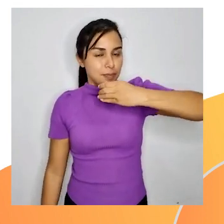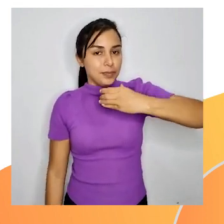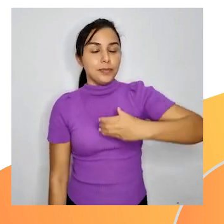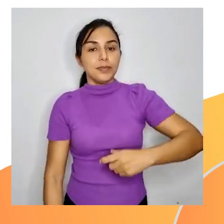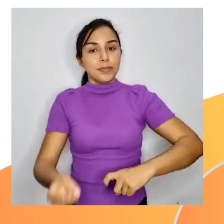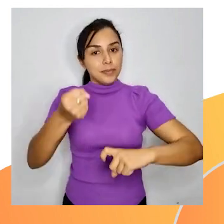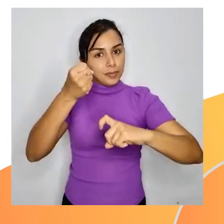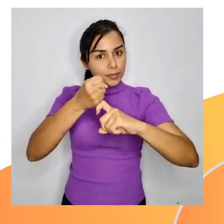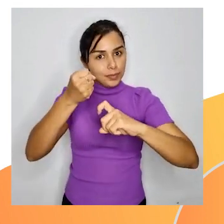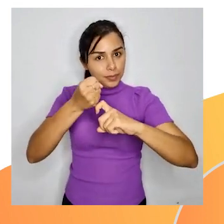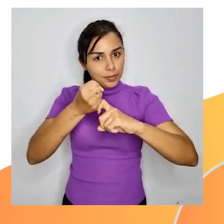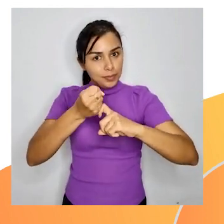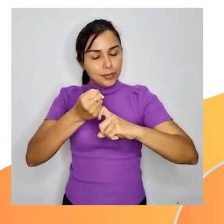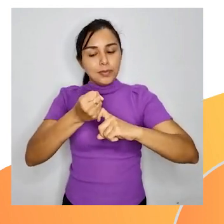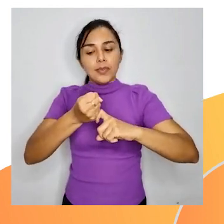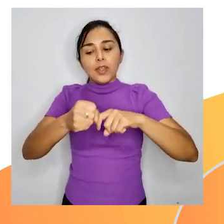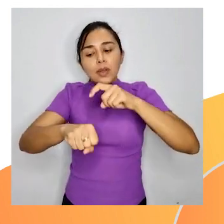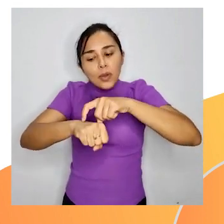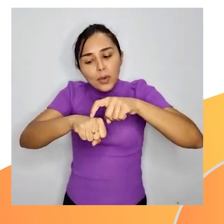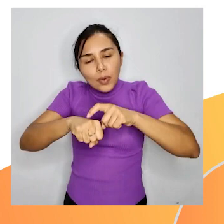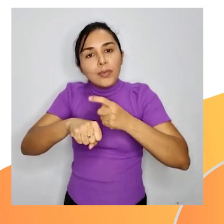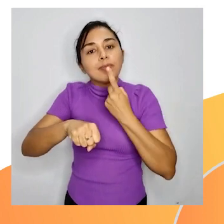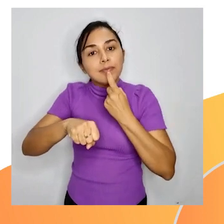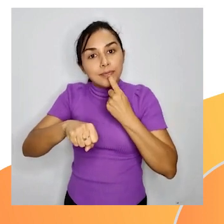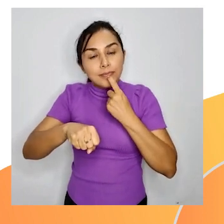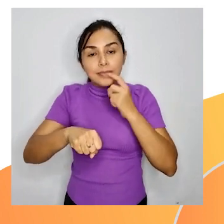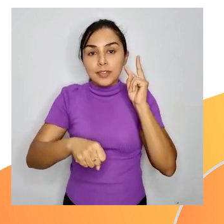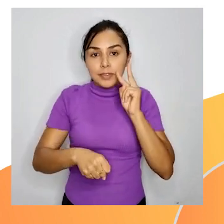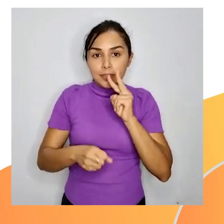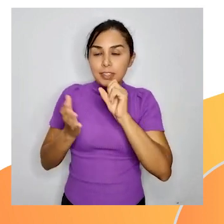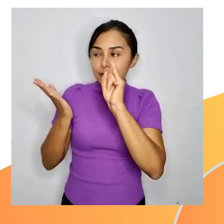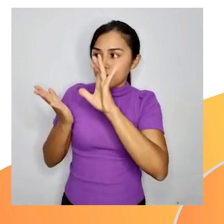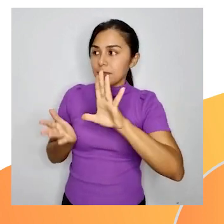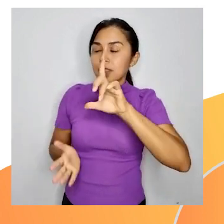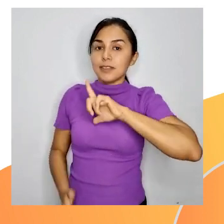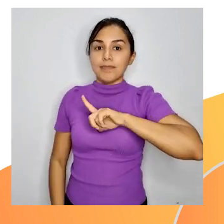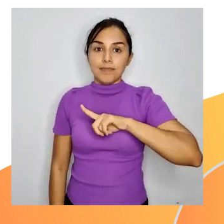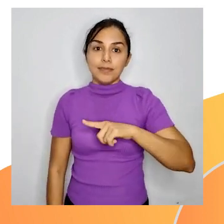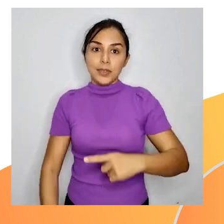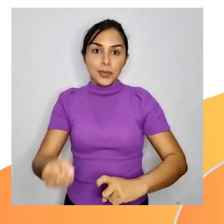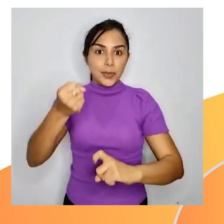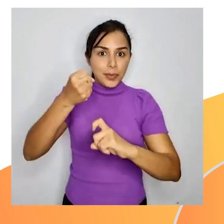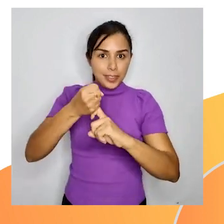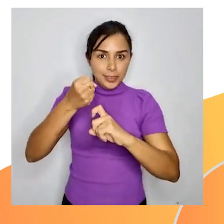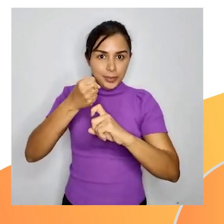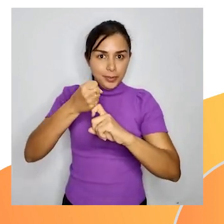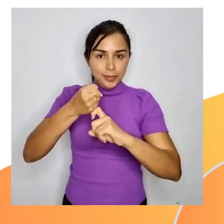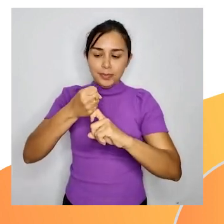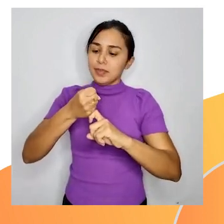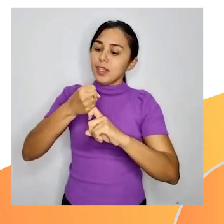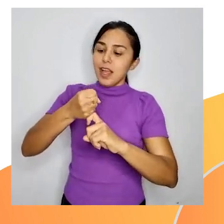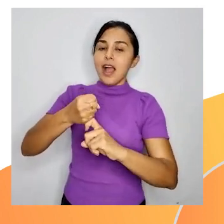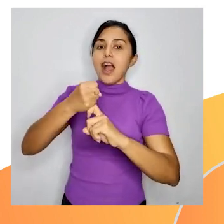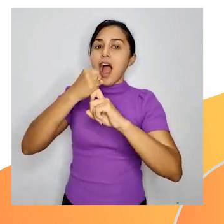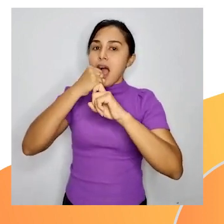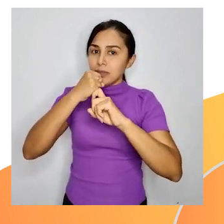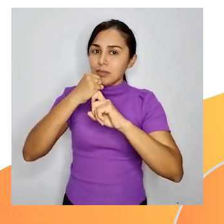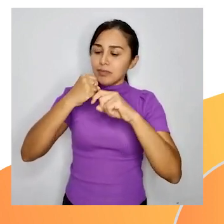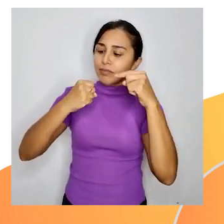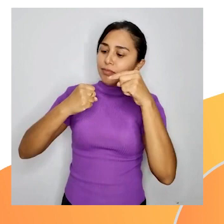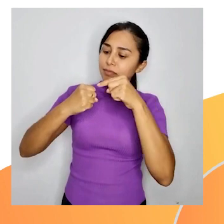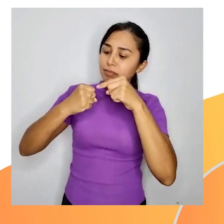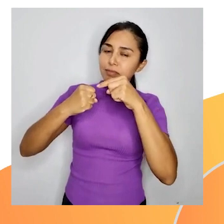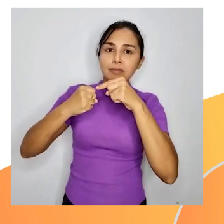morango, ou seja, observem a imagem. Aqui nós temos o caju. Essa parte que nós comemos, a parte carnosa, não é o